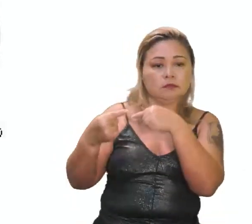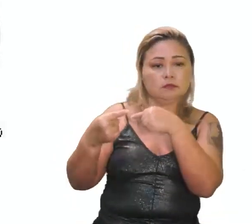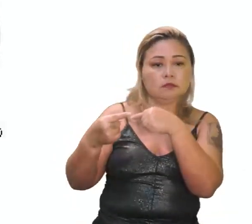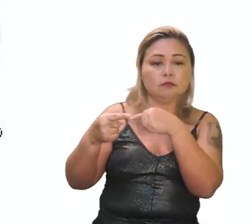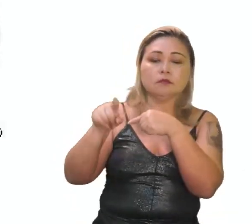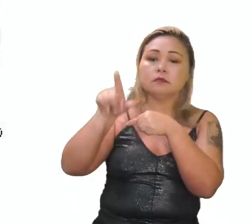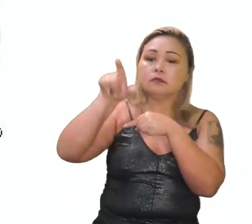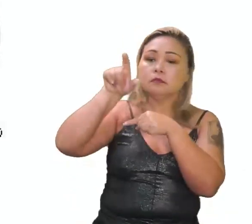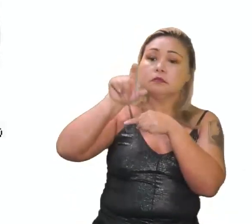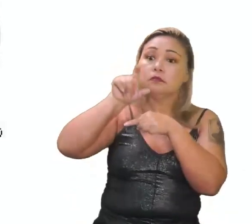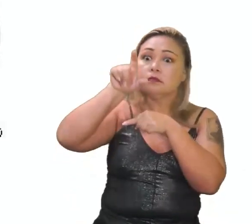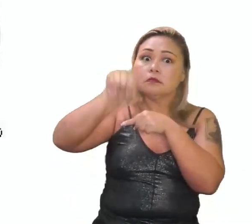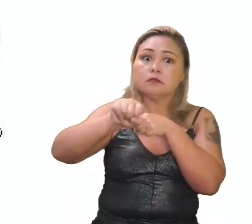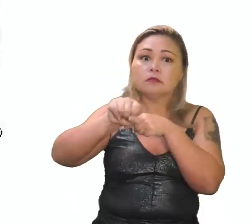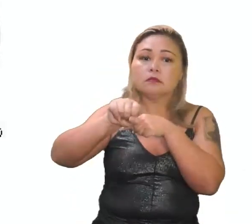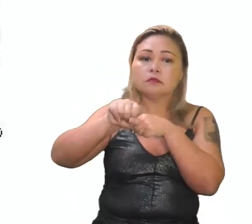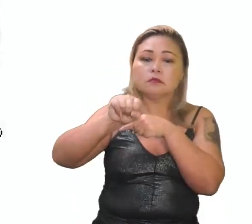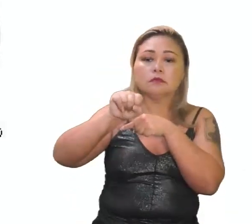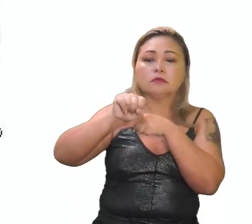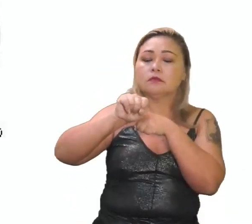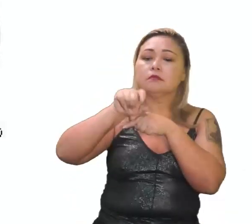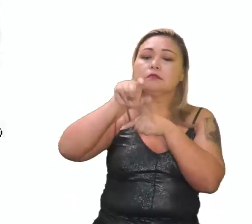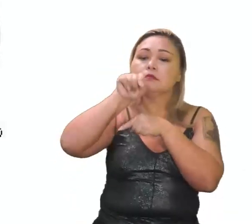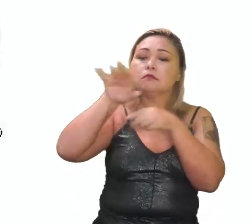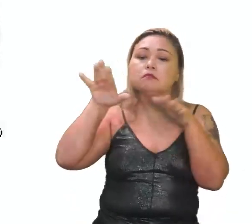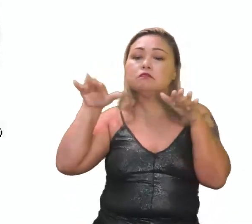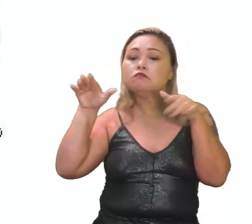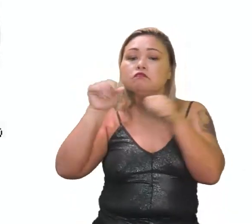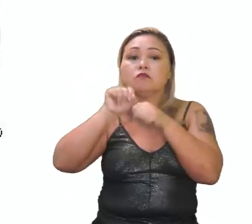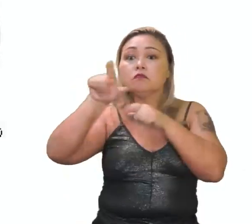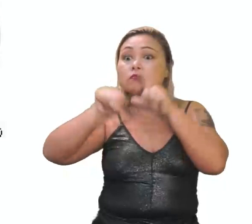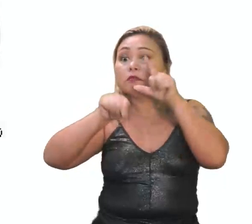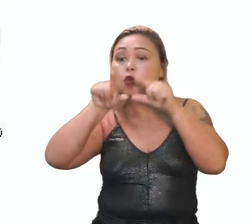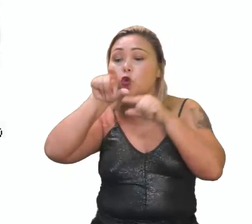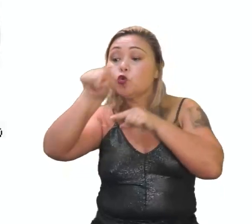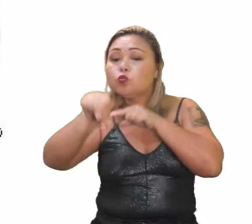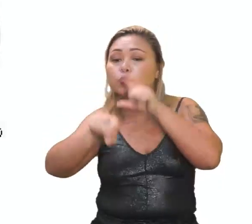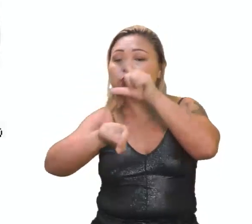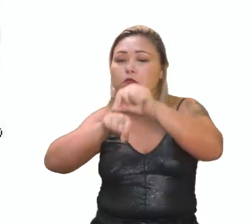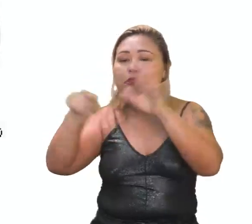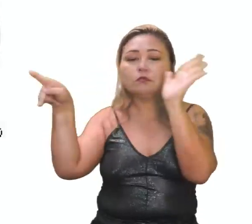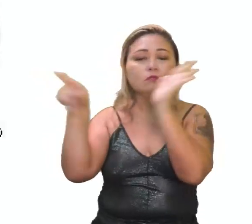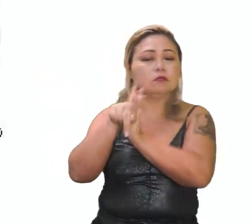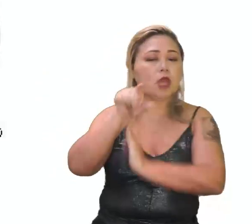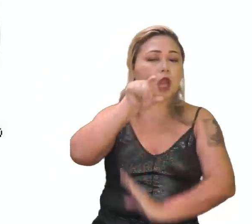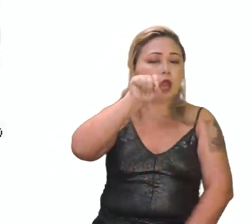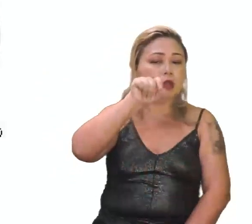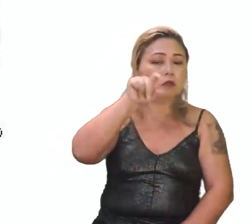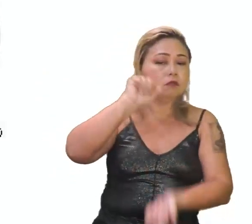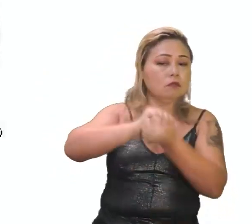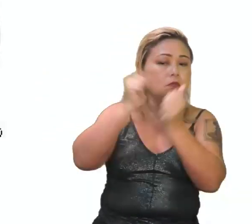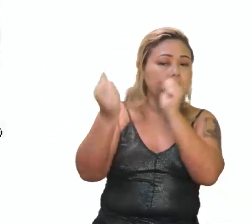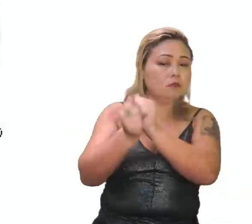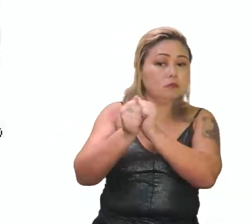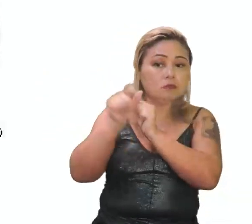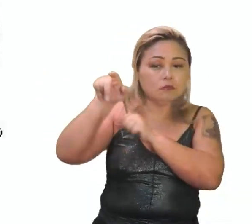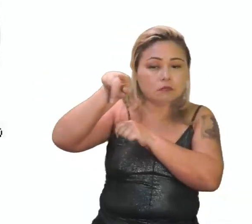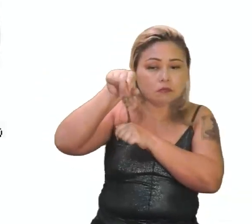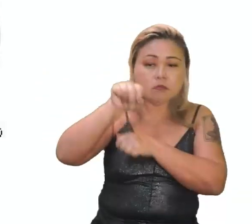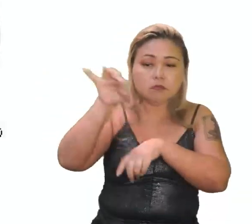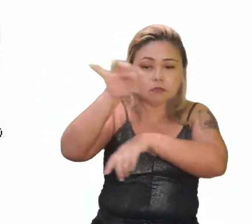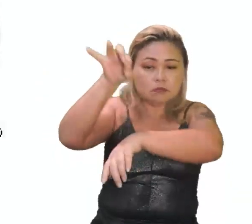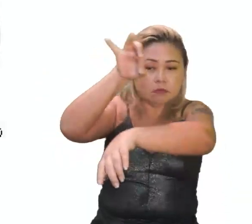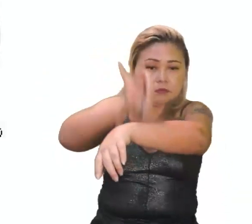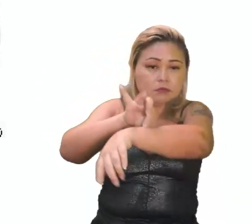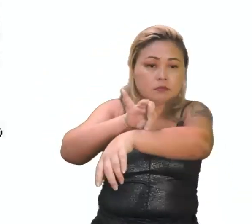um predador, a avezinha que vai se alimentar. Biquinho próprio, adaptado para caçar